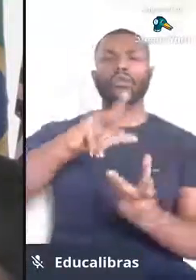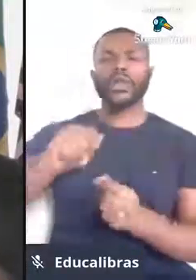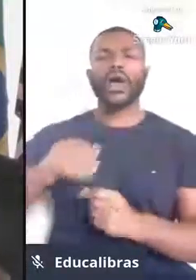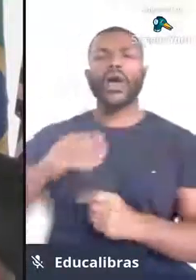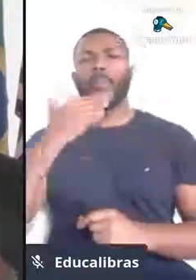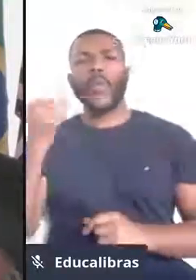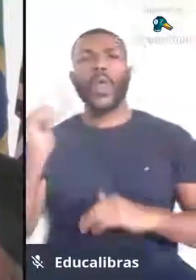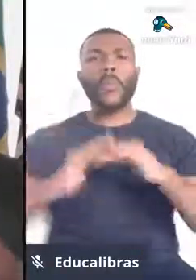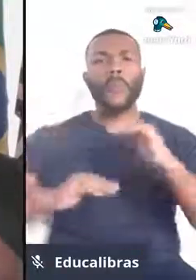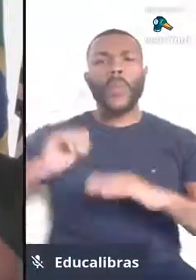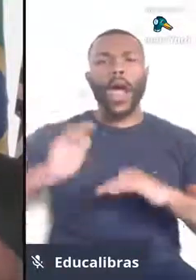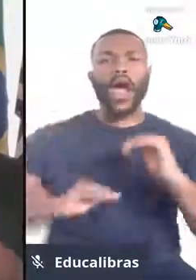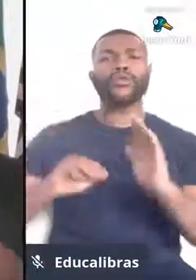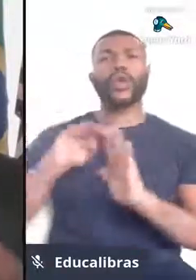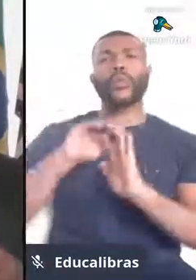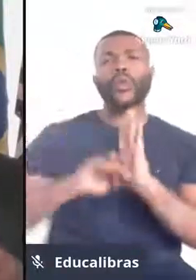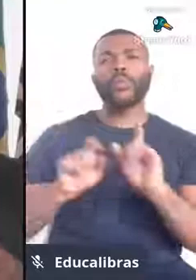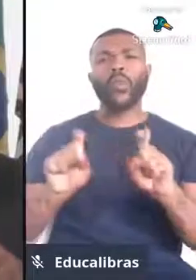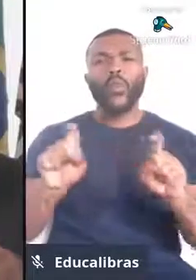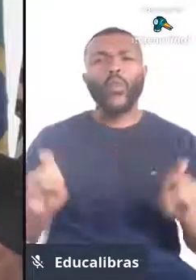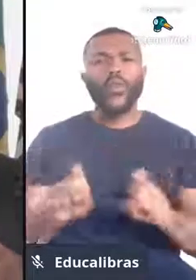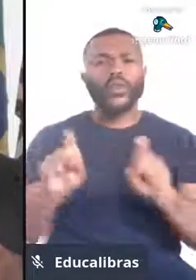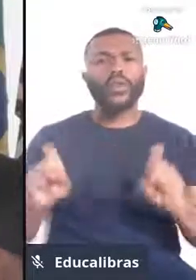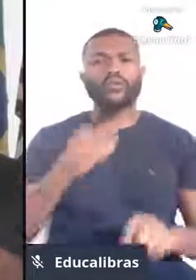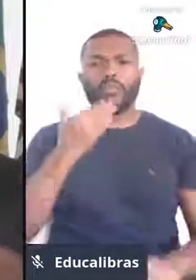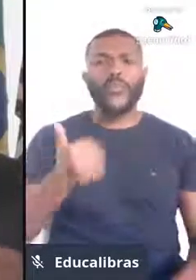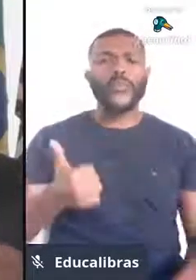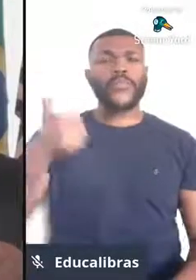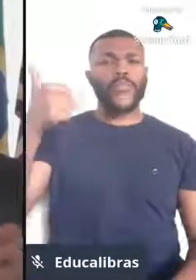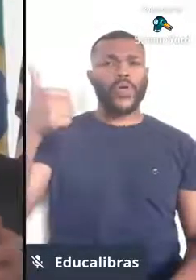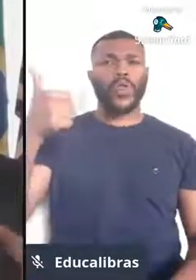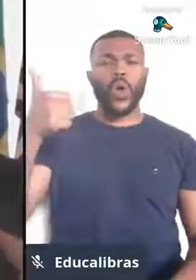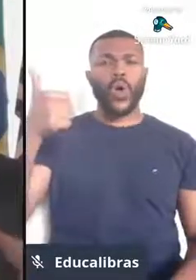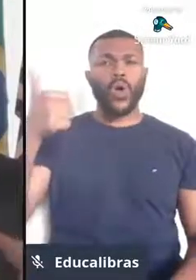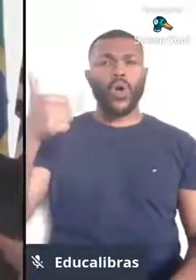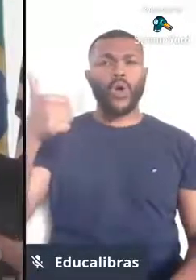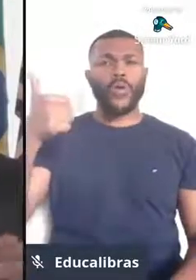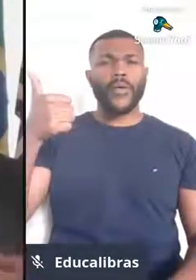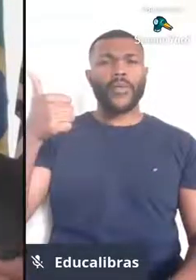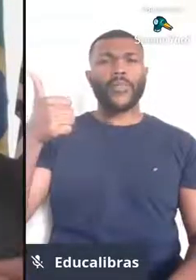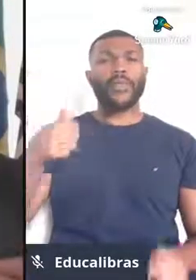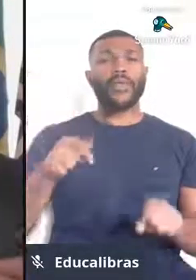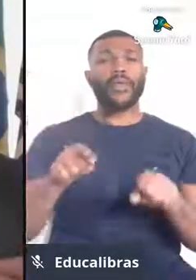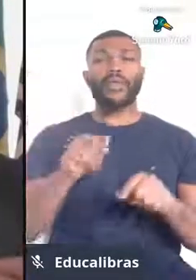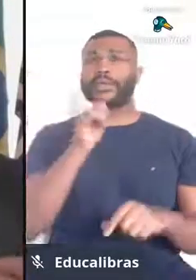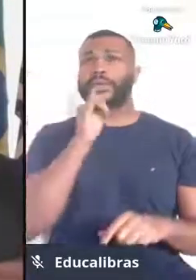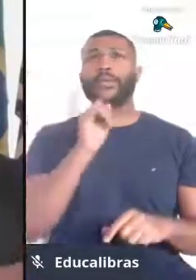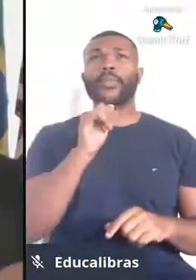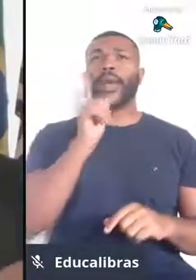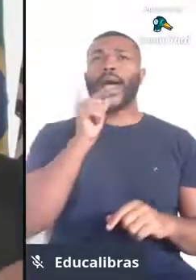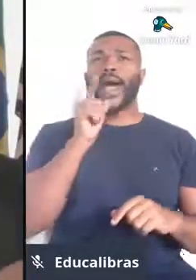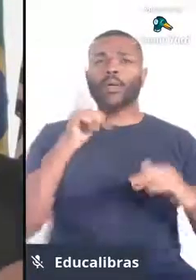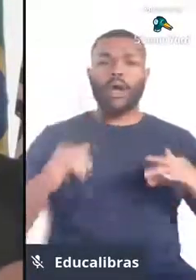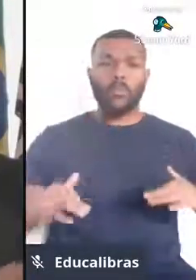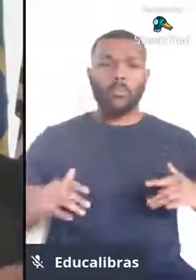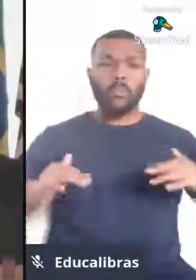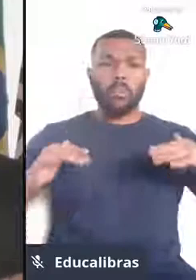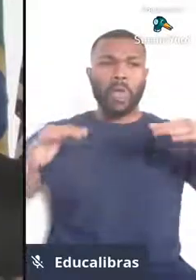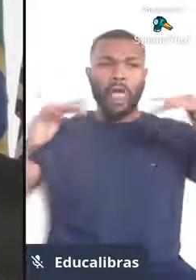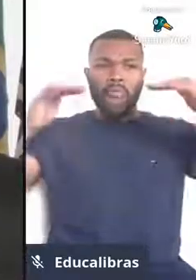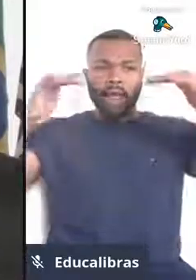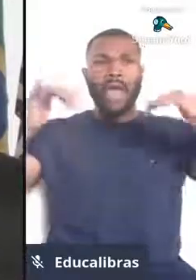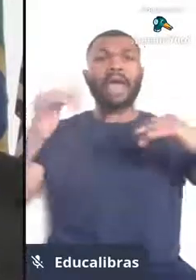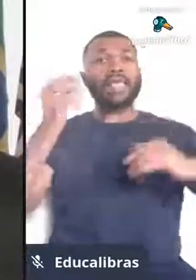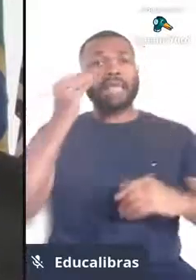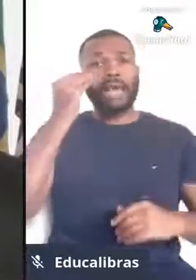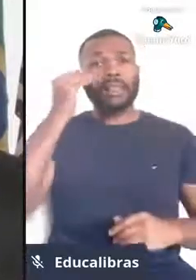softwares, seja no combate a enchentes, seja nas boas práticas alimentares